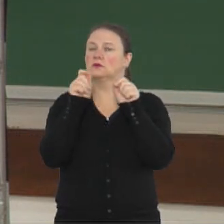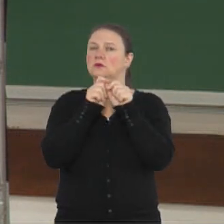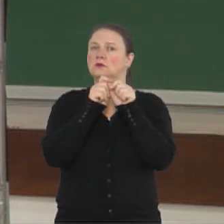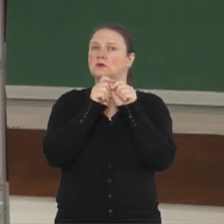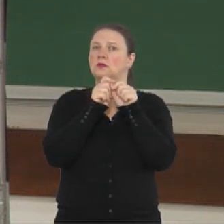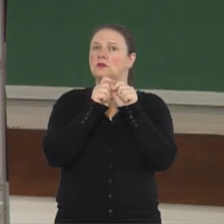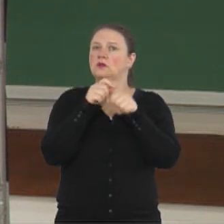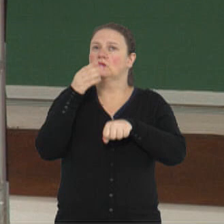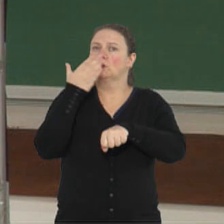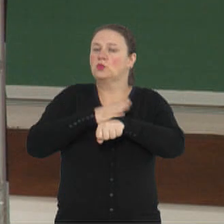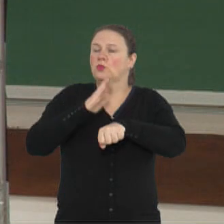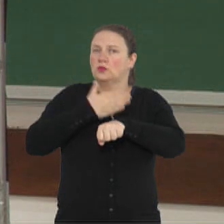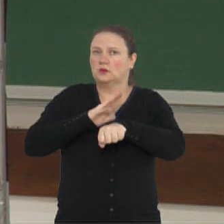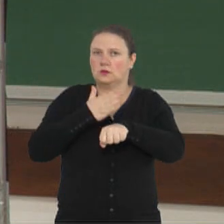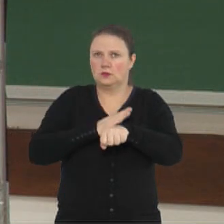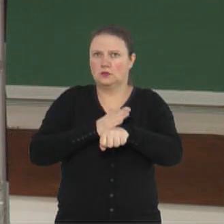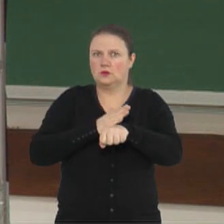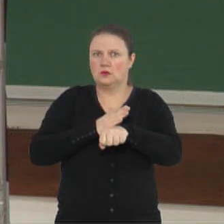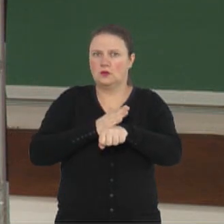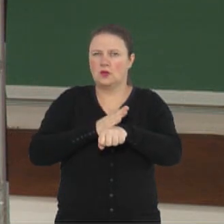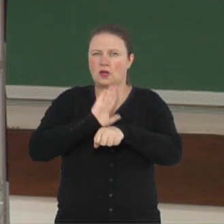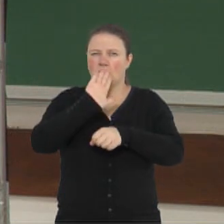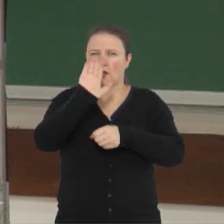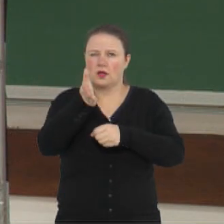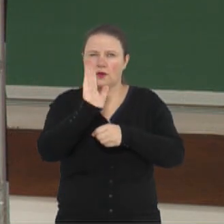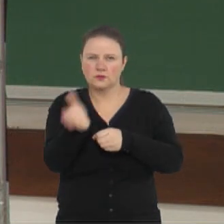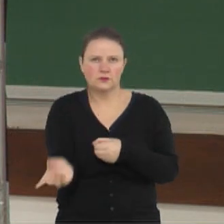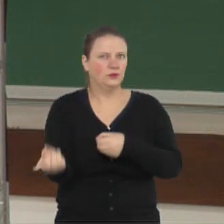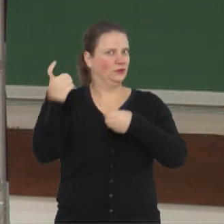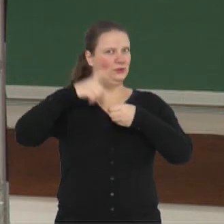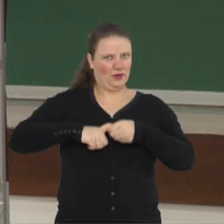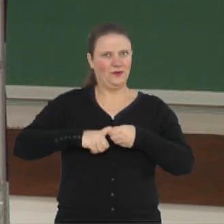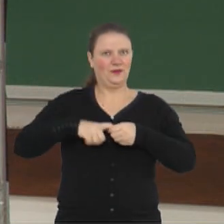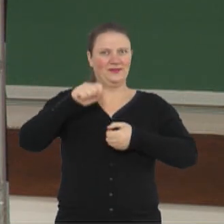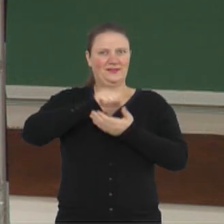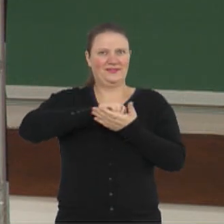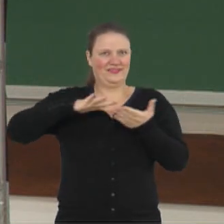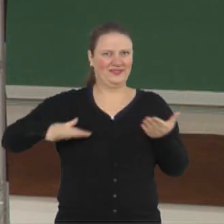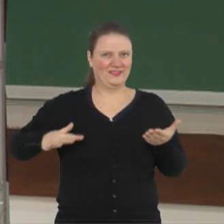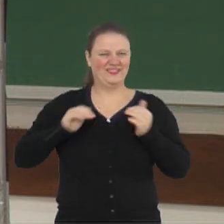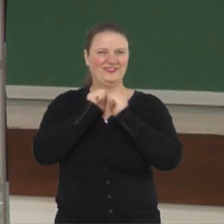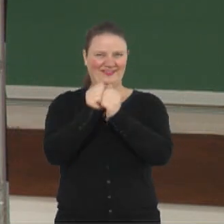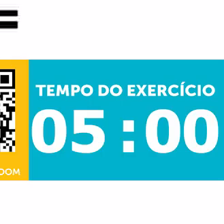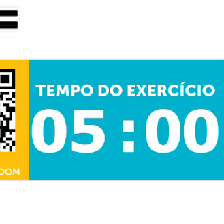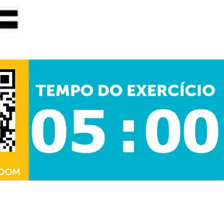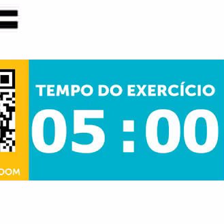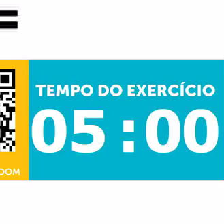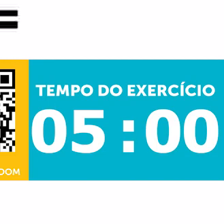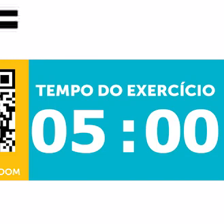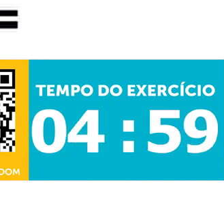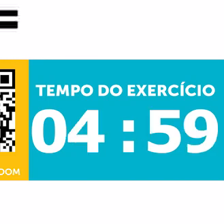estas expressões numéricas e eu já retomo esta atividade com vocês.